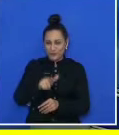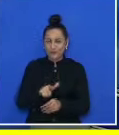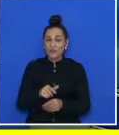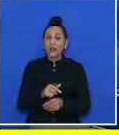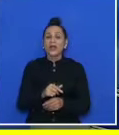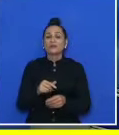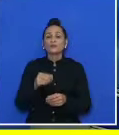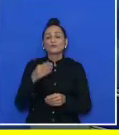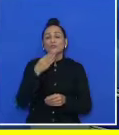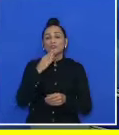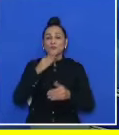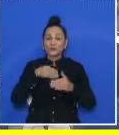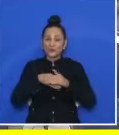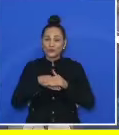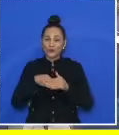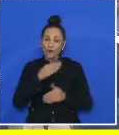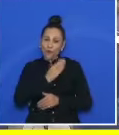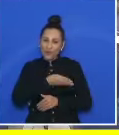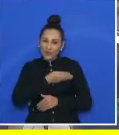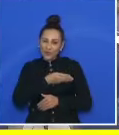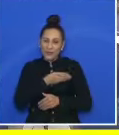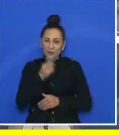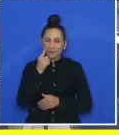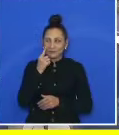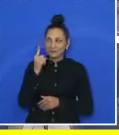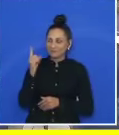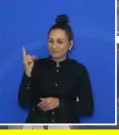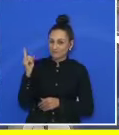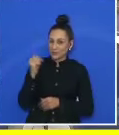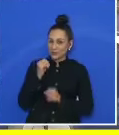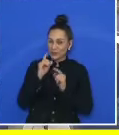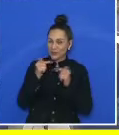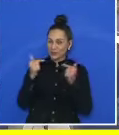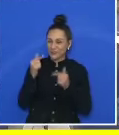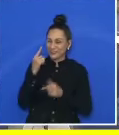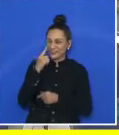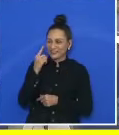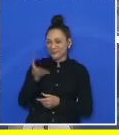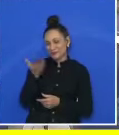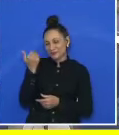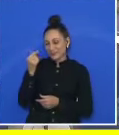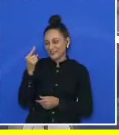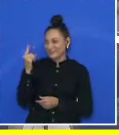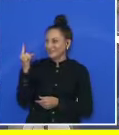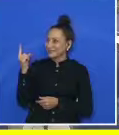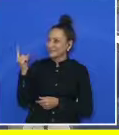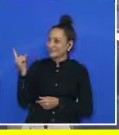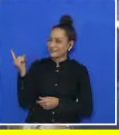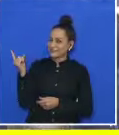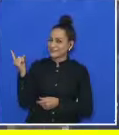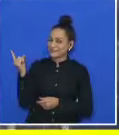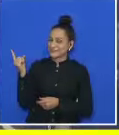agora ao sorteio do Time do Coração. Bolas posicionadas. Boa sorte. Vamos lá?